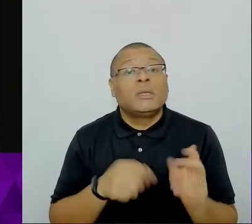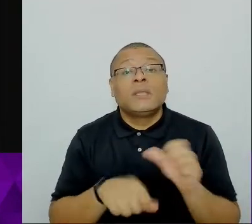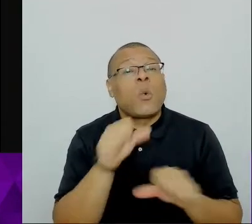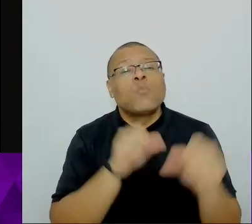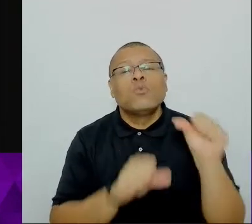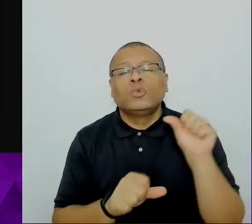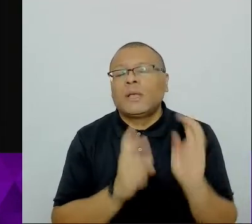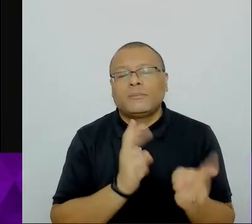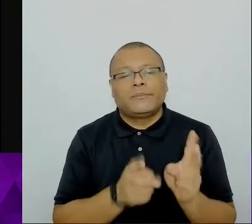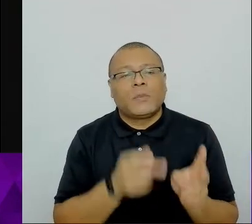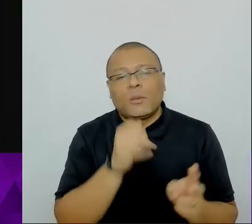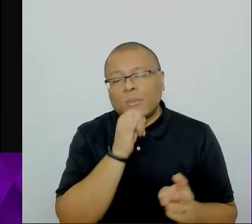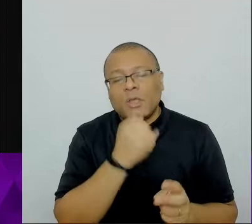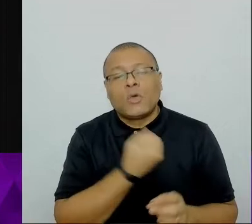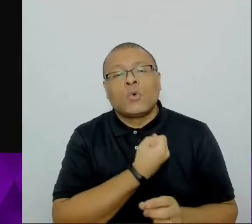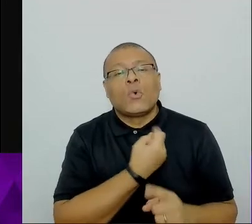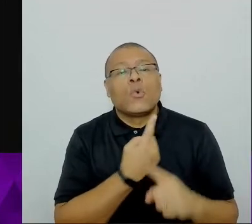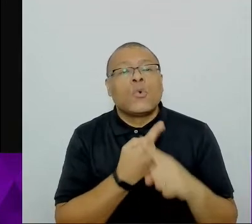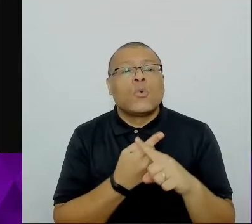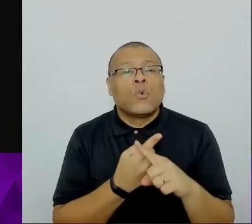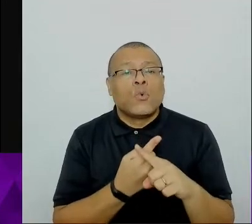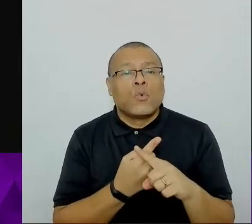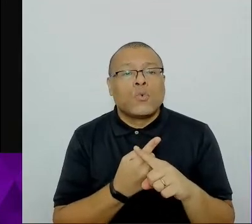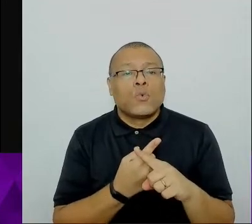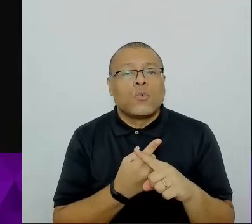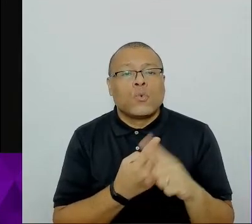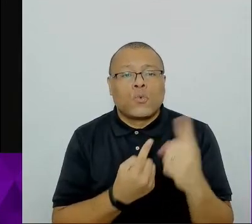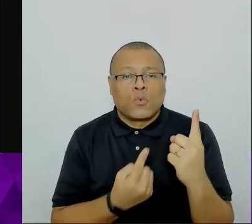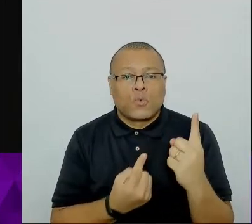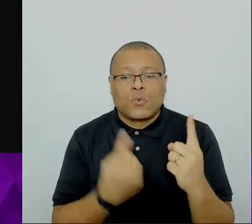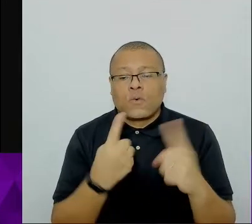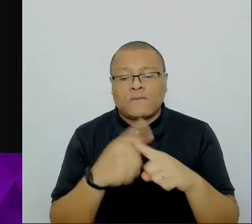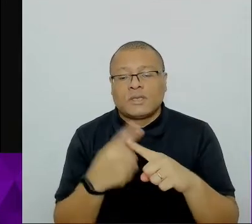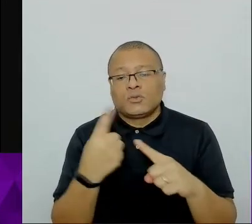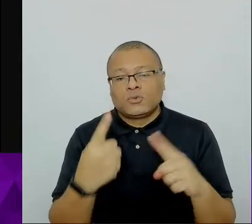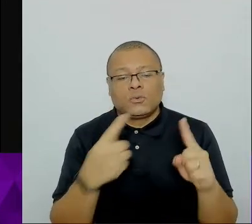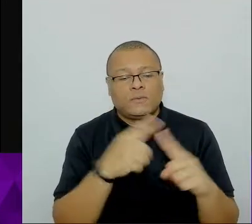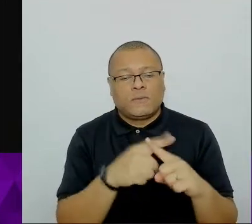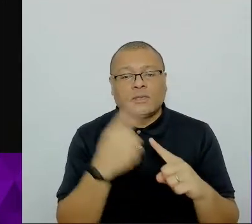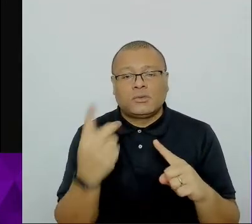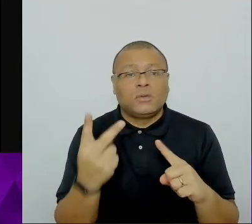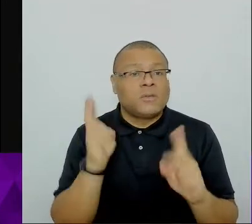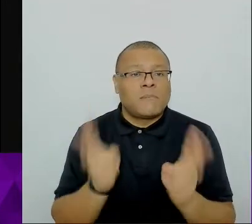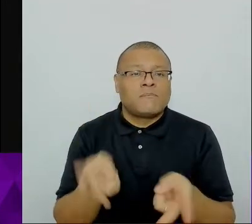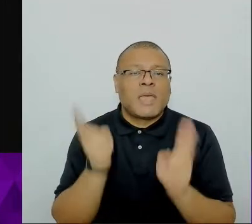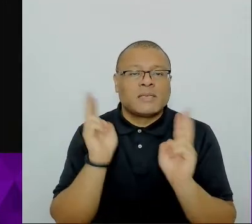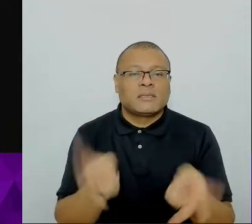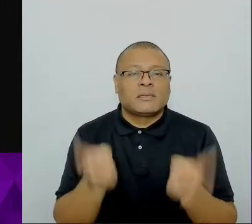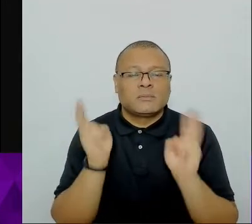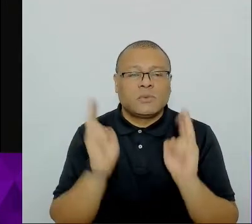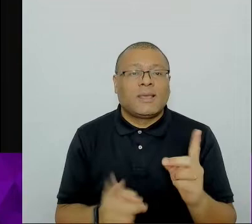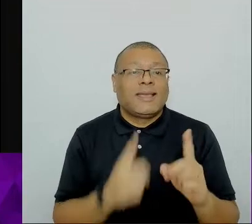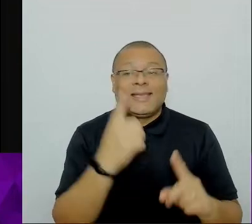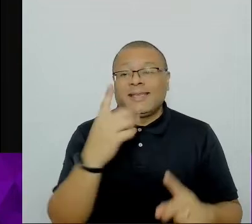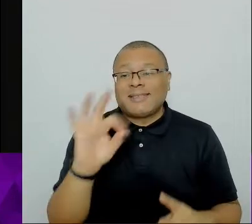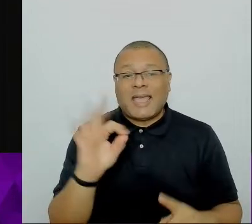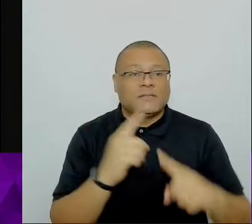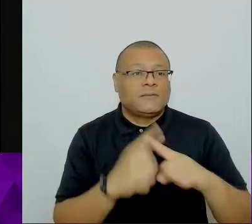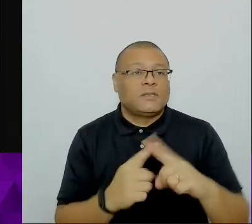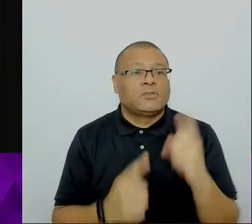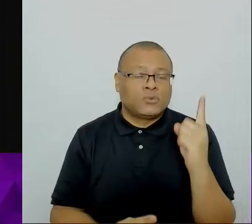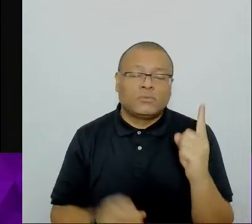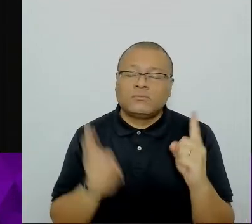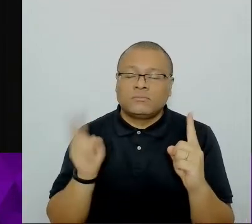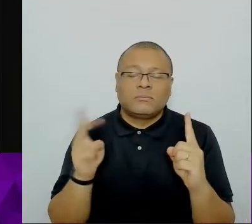exemplo, qualquer número por 1, o resultado sempre vai ser o mesmo, não importa quantas vezes a gente rodar. Se a gente for rodar 10 vezes 1, N vezes, sempre